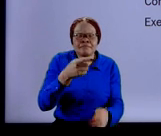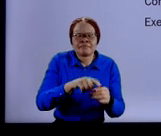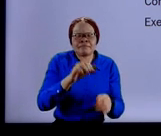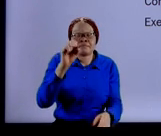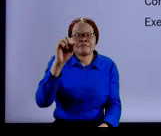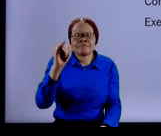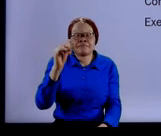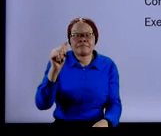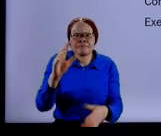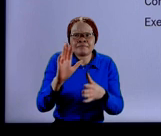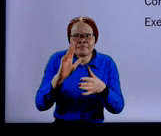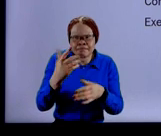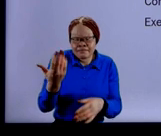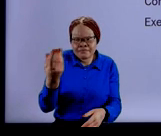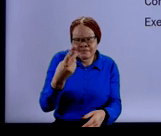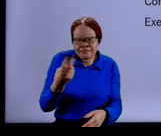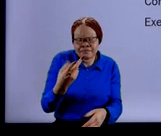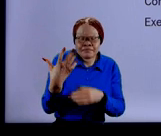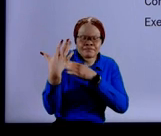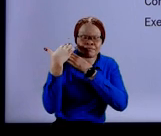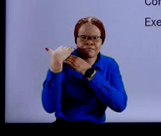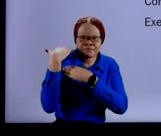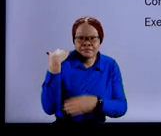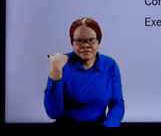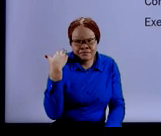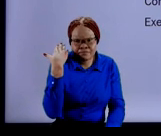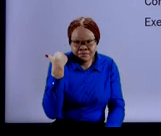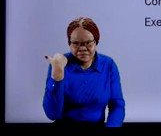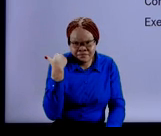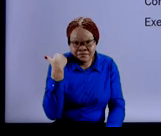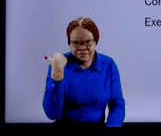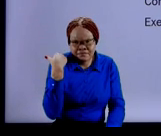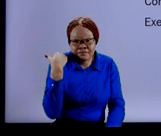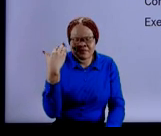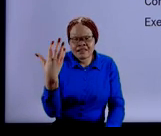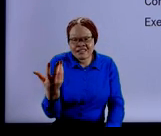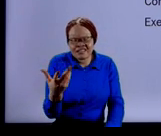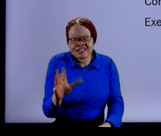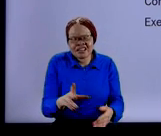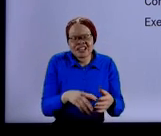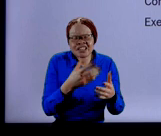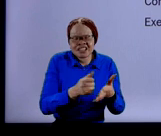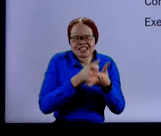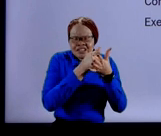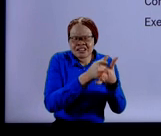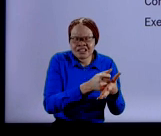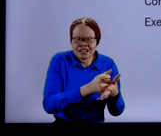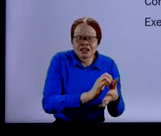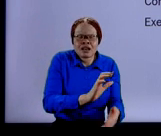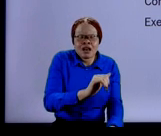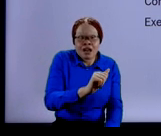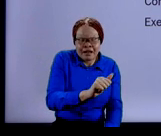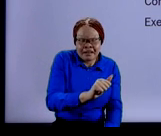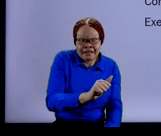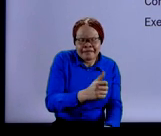temos o determinante artigo definido a que é feminino vai concordar com o nome feminino